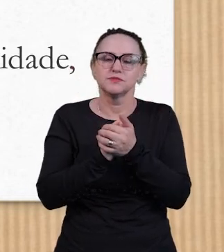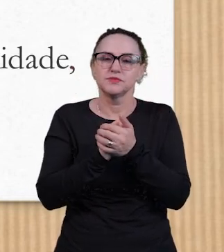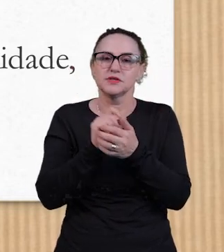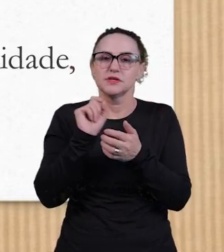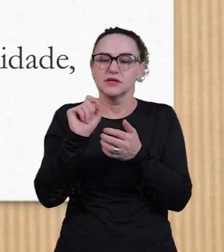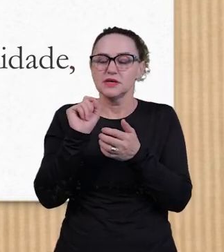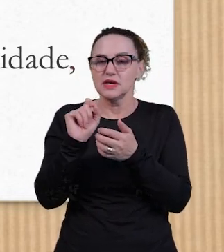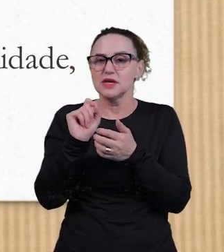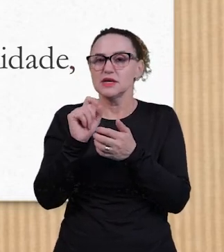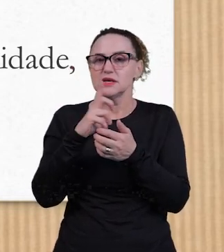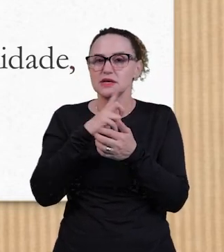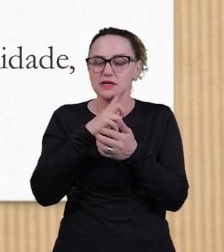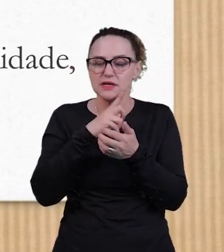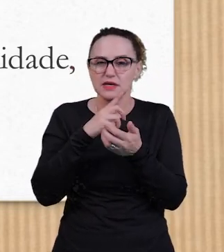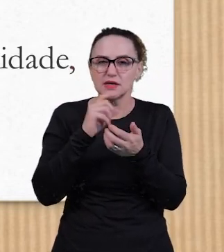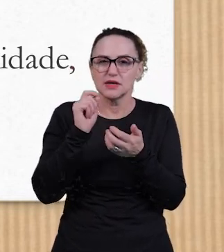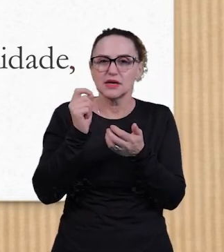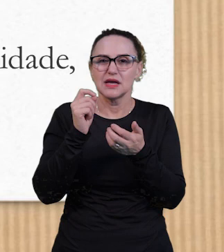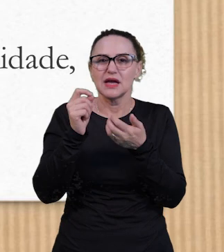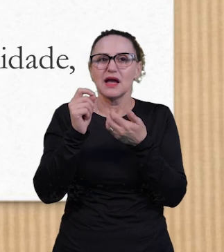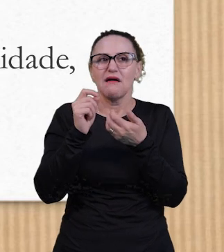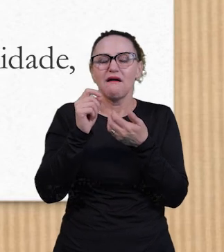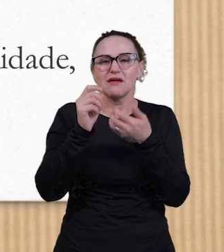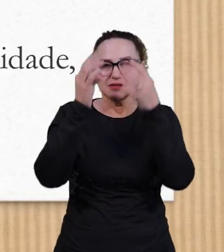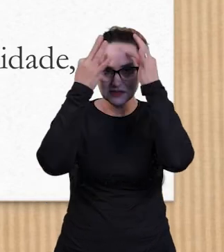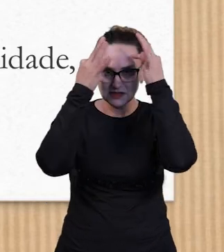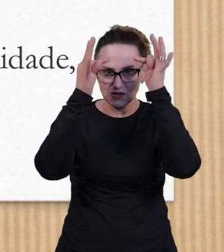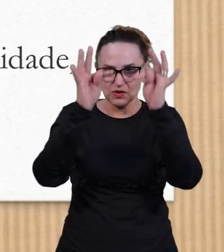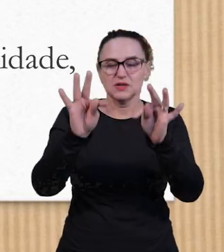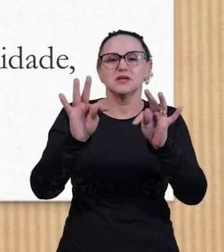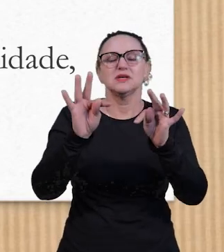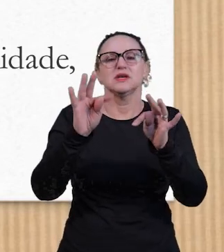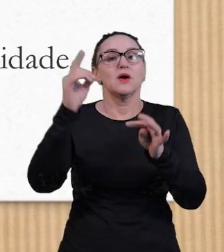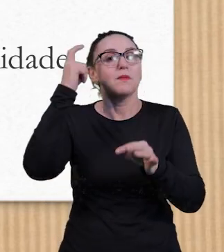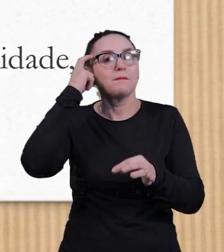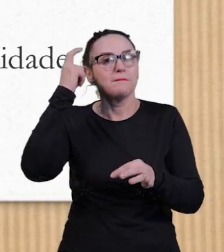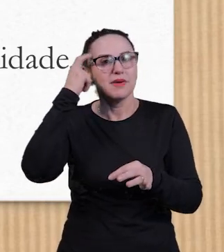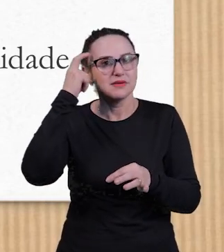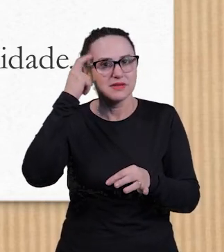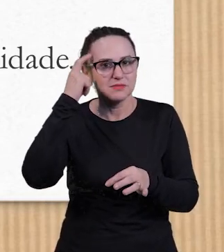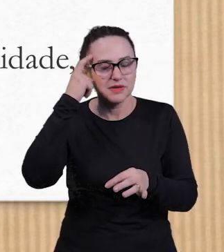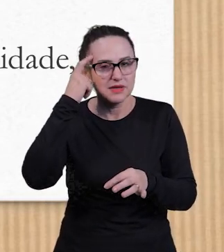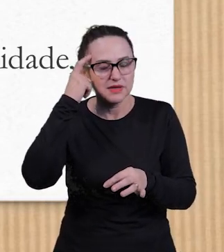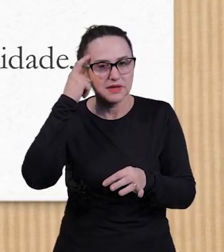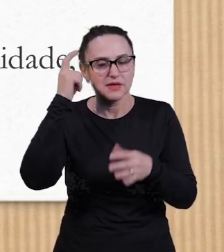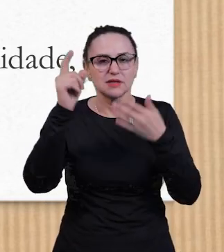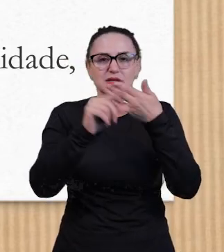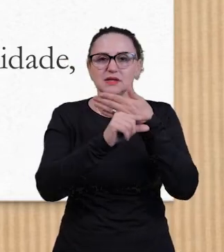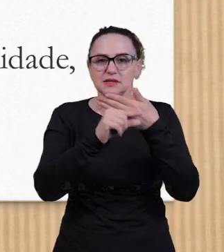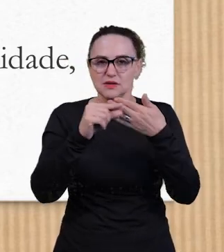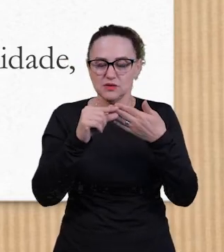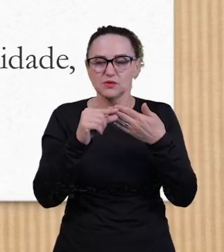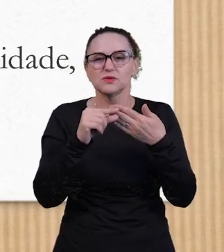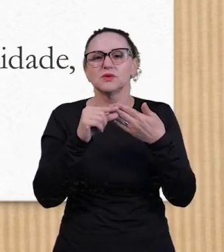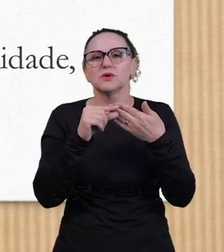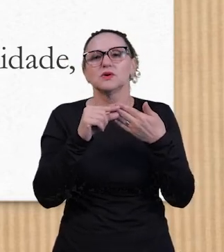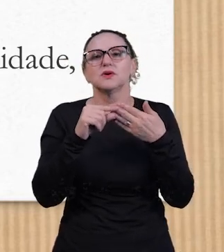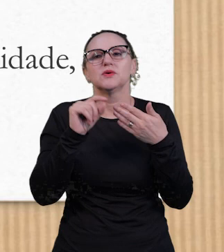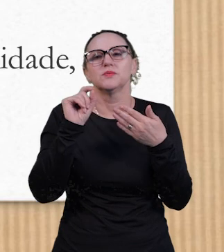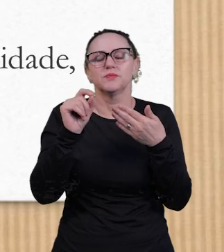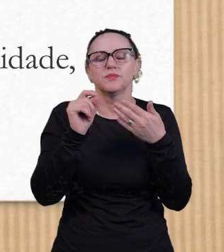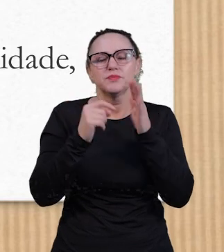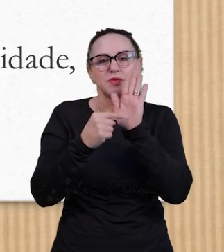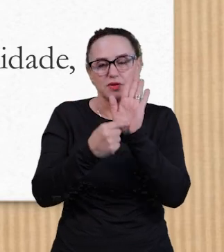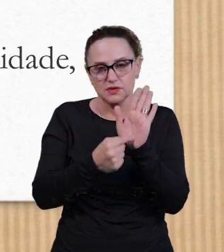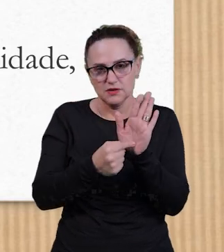quais o autor parte, as suas teorias, as correntes de pensamento às quais esse autor se filia, seus